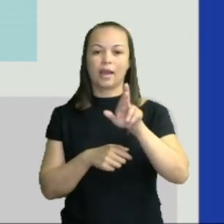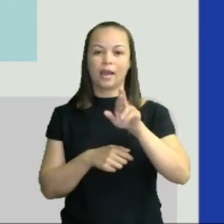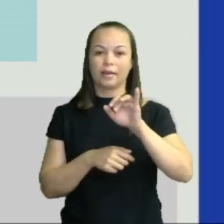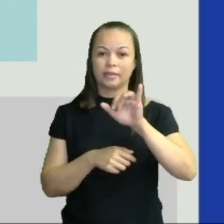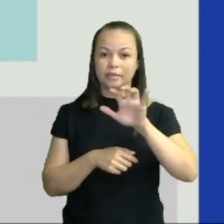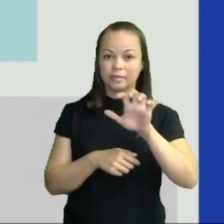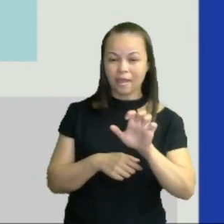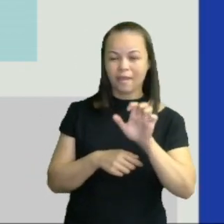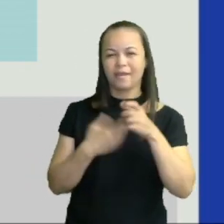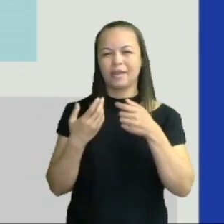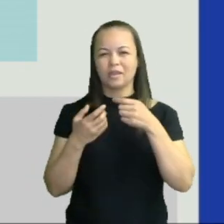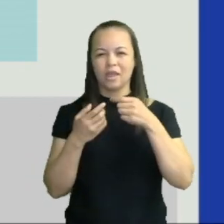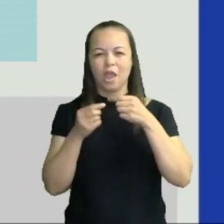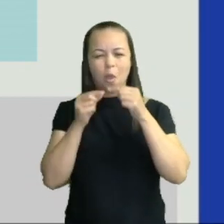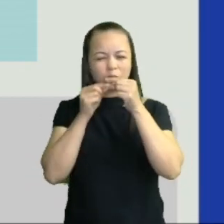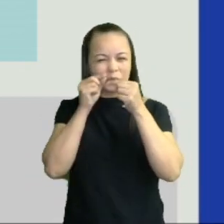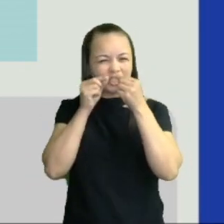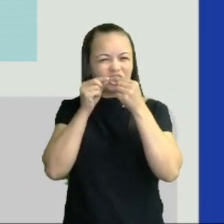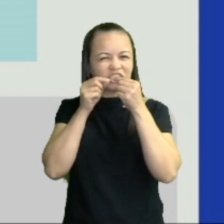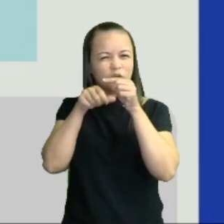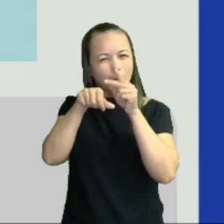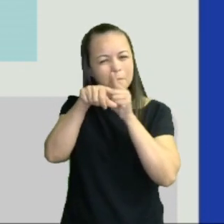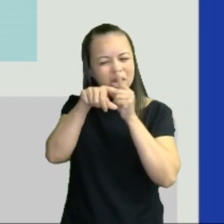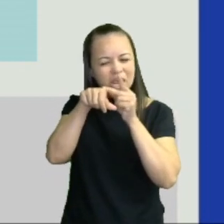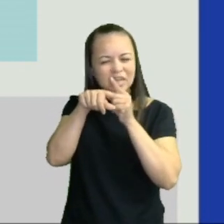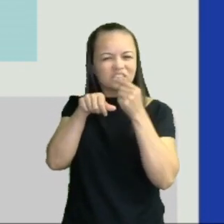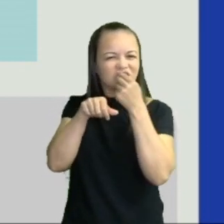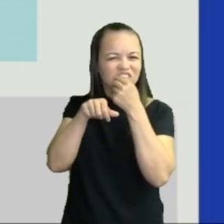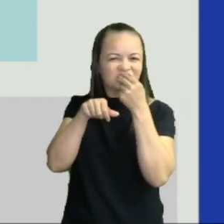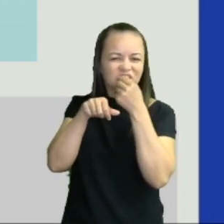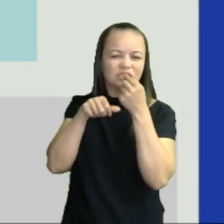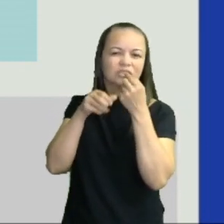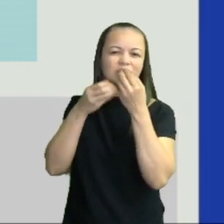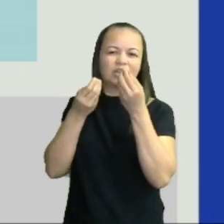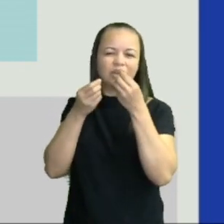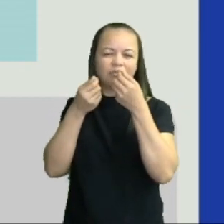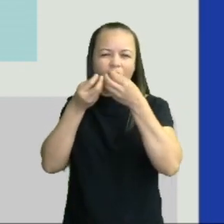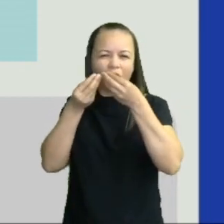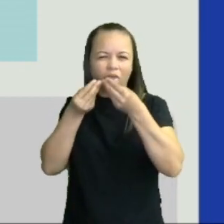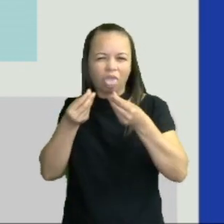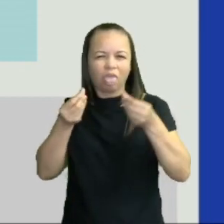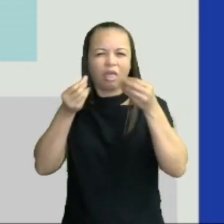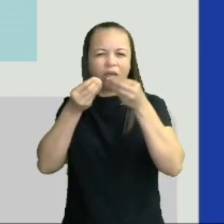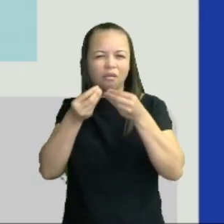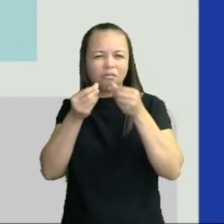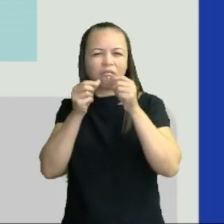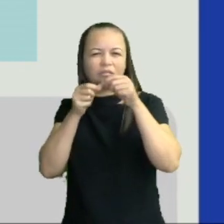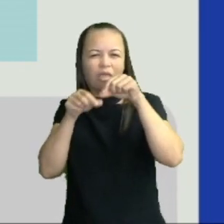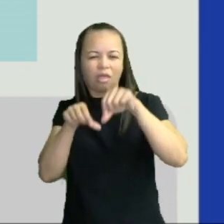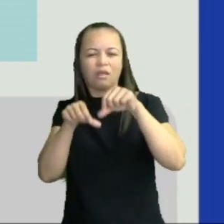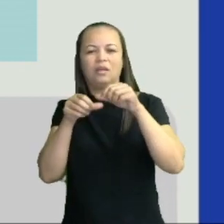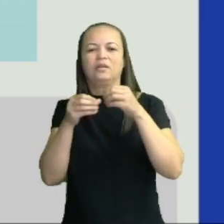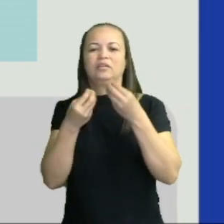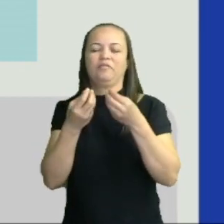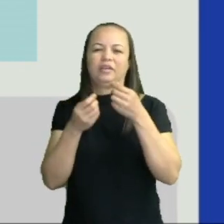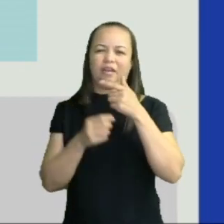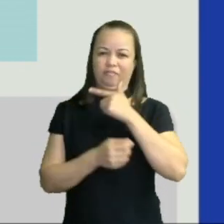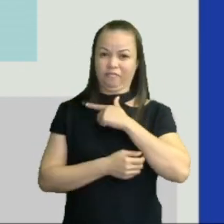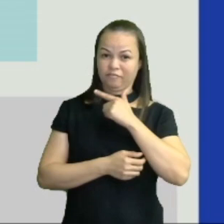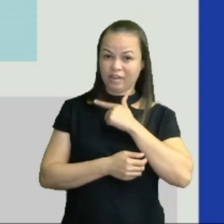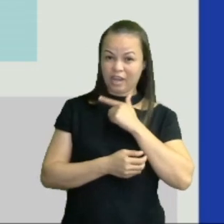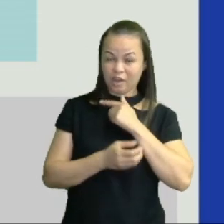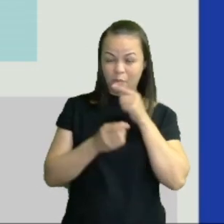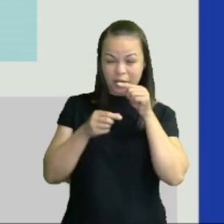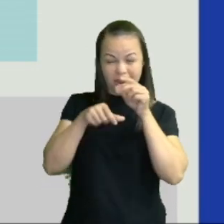bichinho preto que vai escurecer o nosso dentinho e vai estragar ele até ele ficar bem feinho,